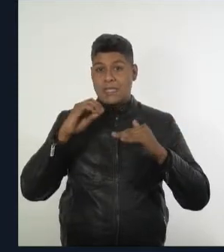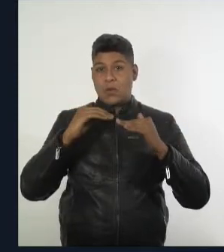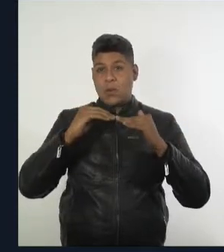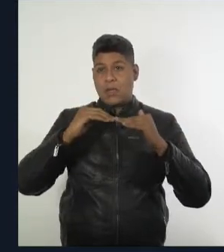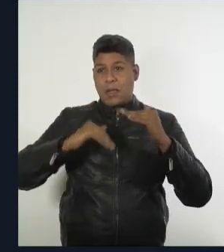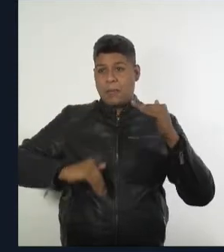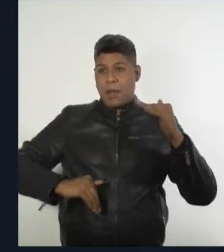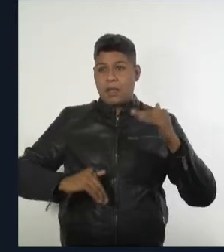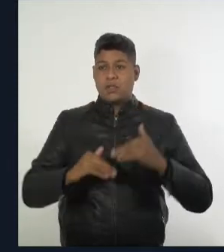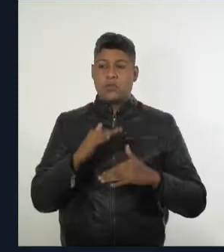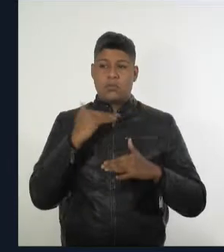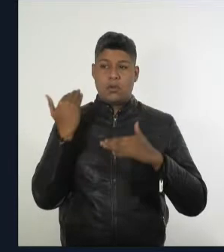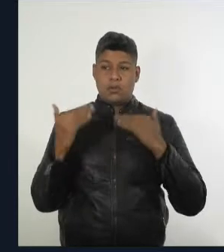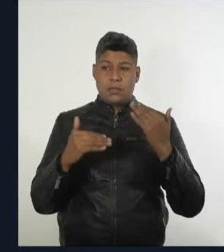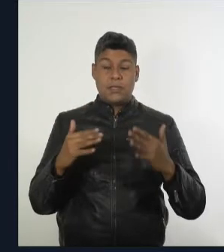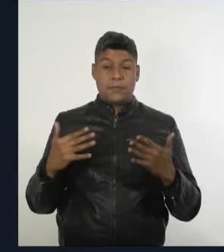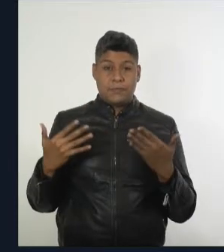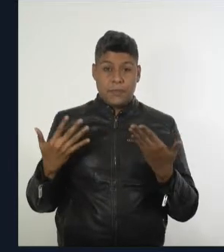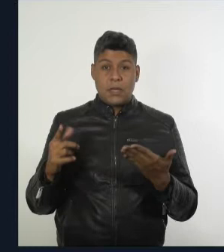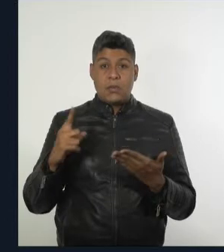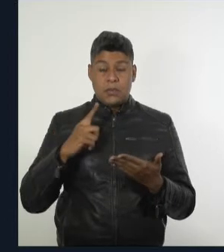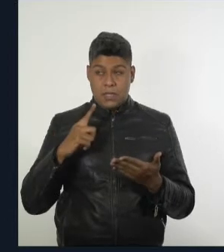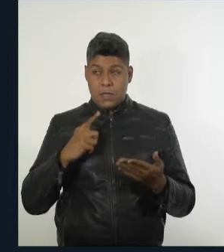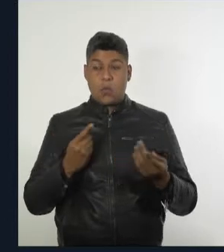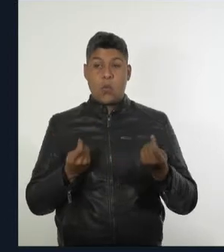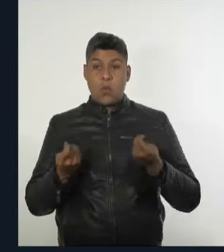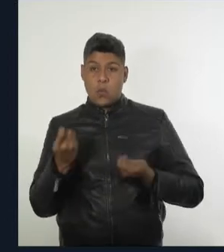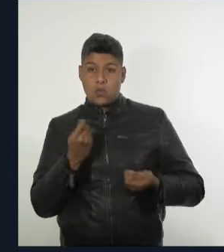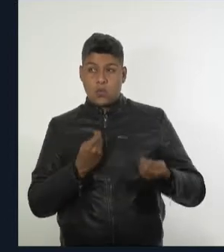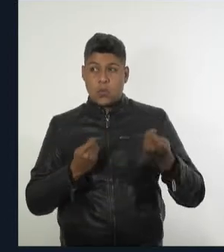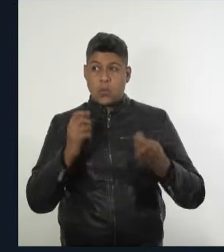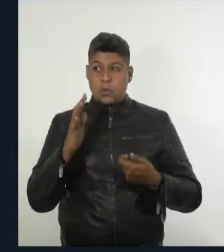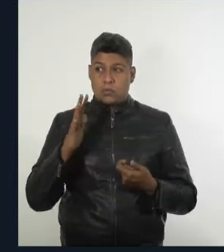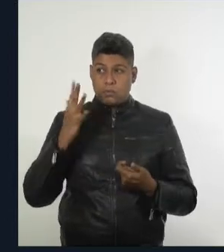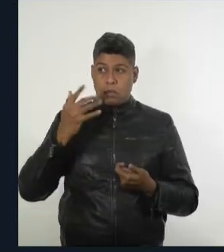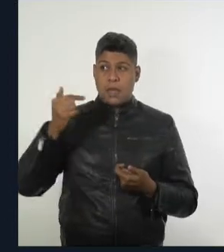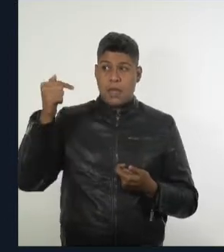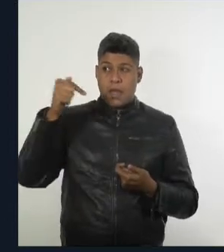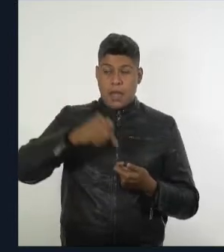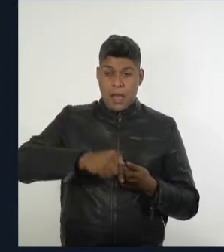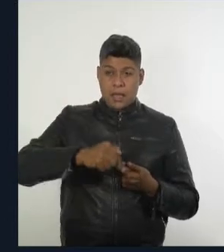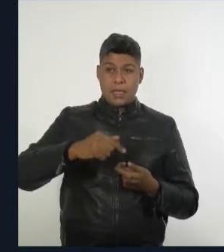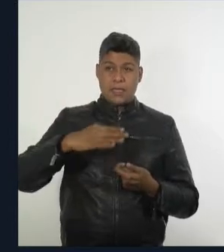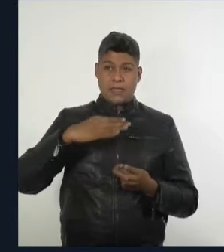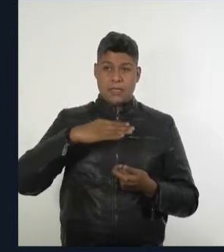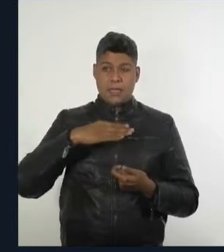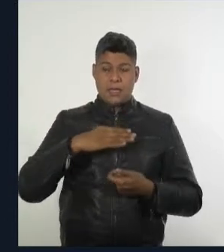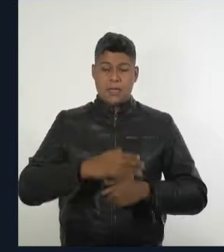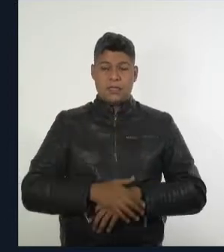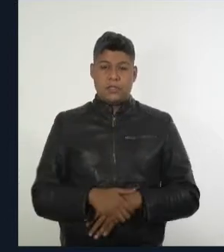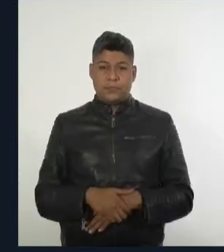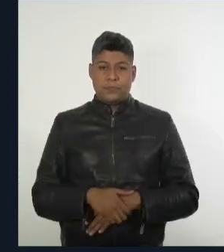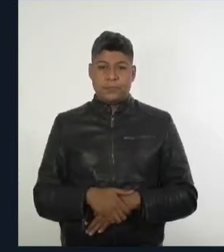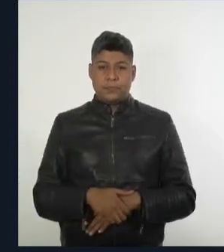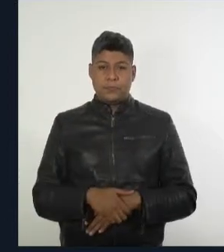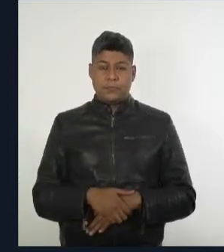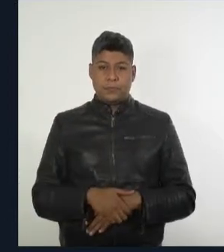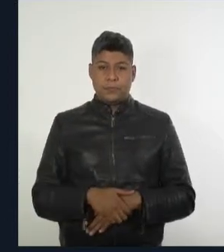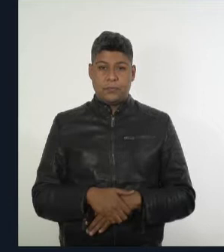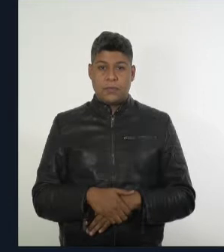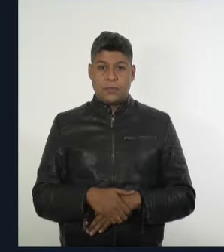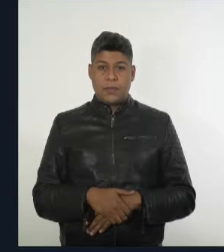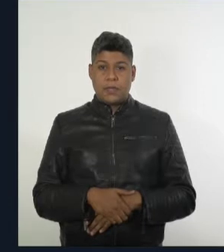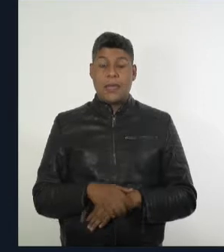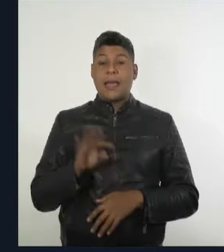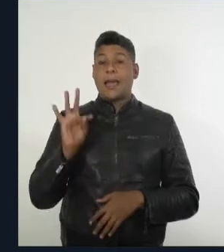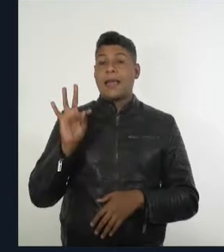óbitos. Então, há um controle dessa situação aqui na cidade. A distribuição das